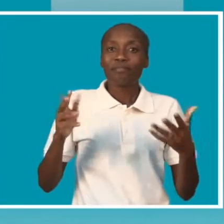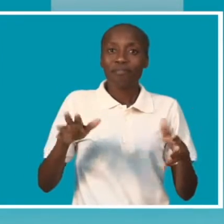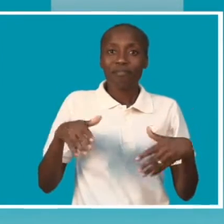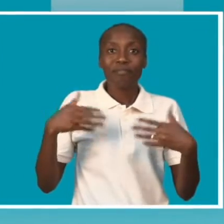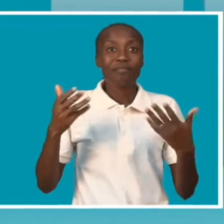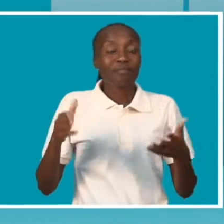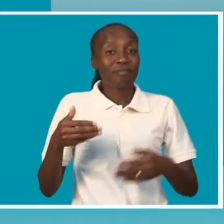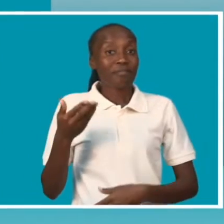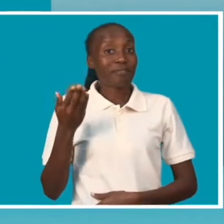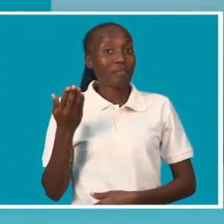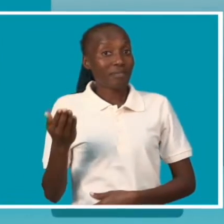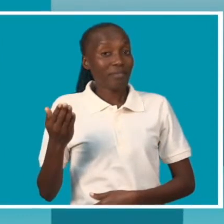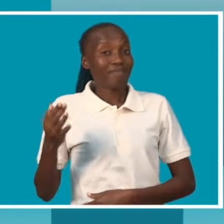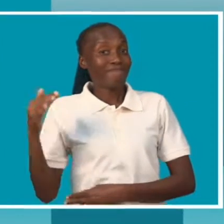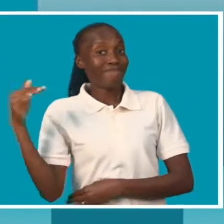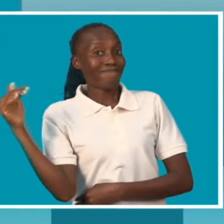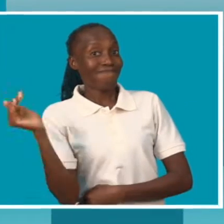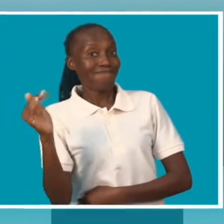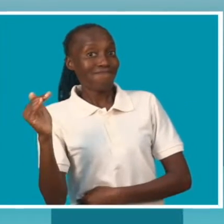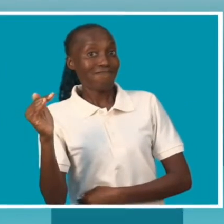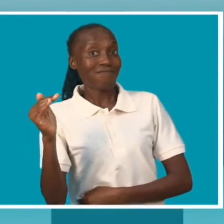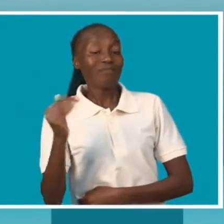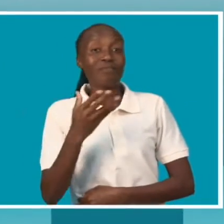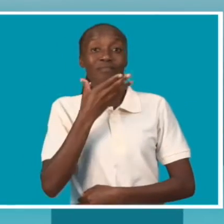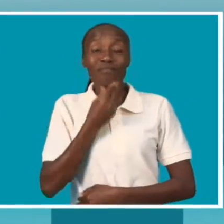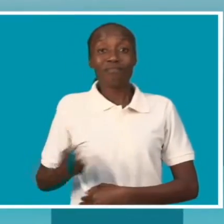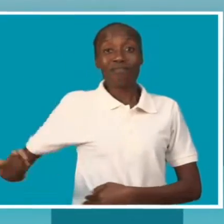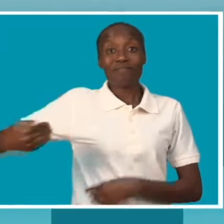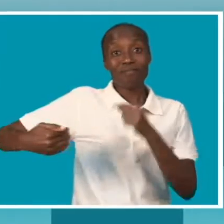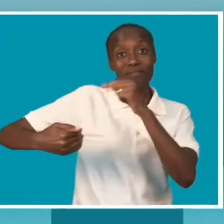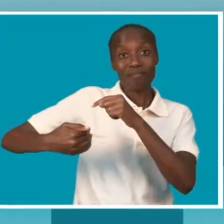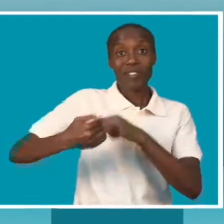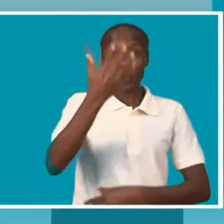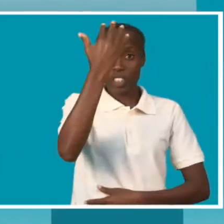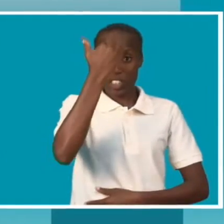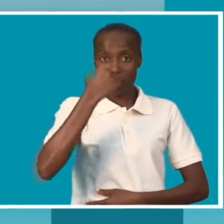Foi avisar o marido daí me chamou para casa deles.